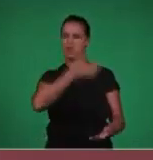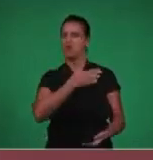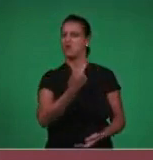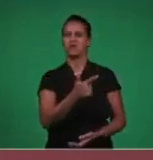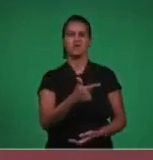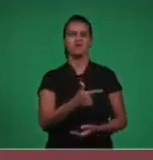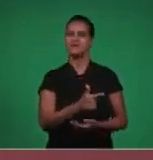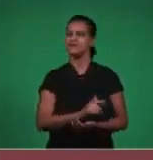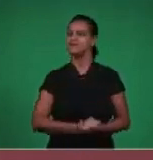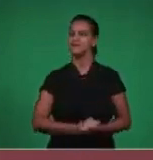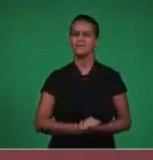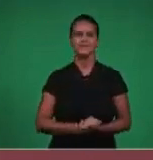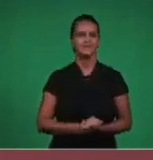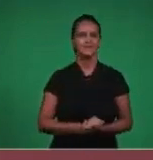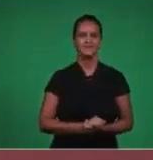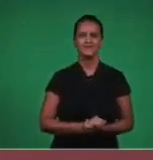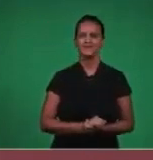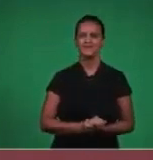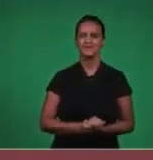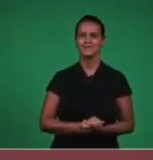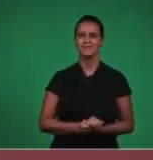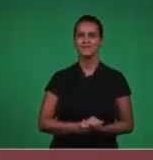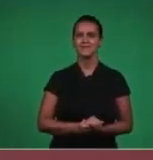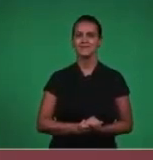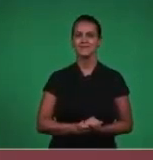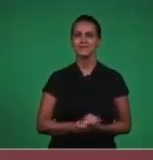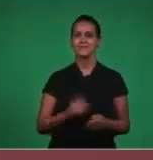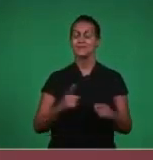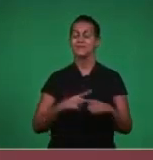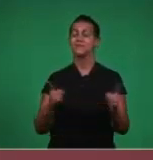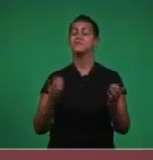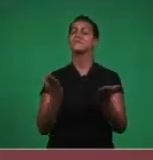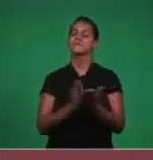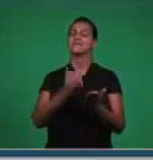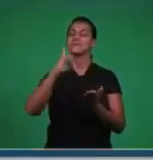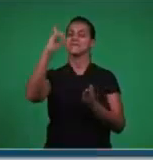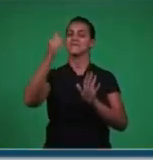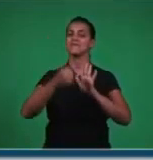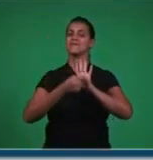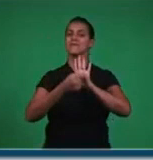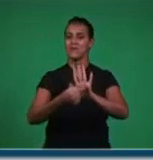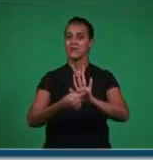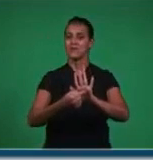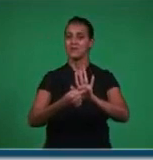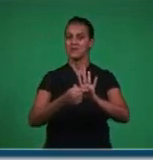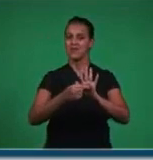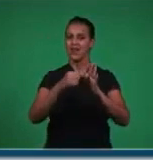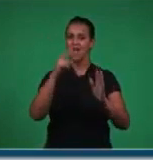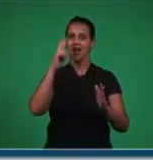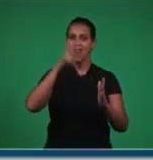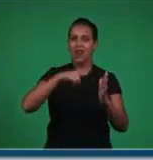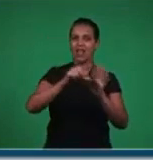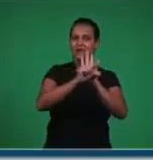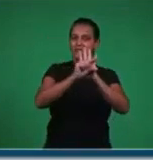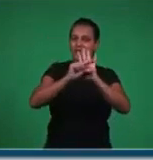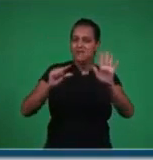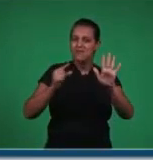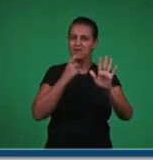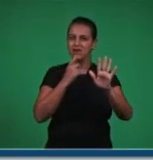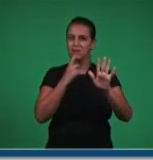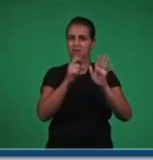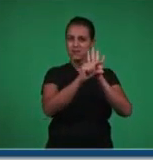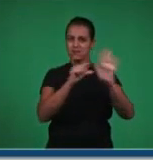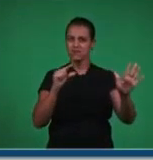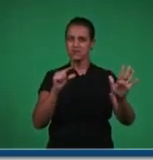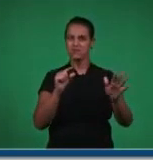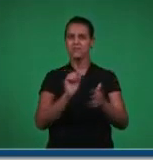coisa. Mas vejamos o que a palavra do Senhor nos diz. Vamos ver só o que está em destaque aqui, amados. Gênesis 1:11. E